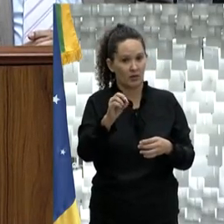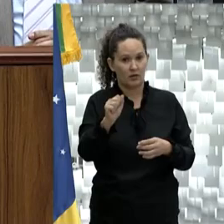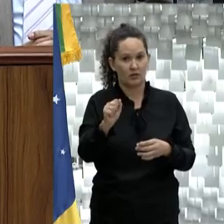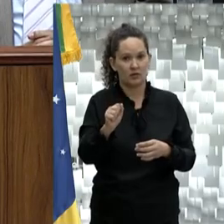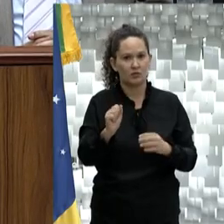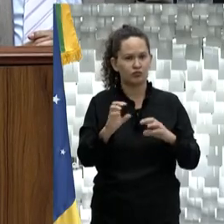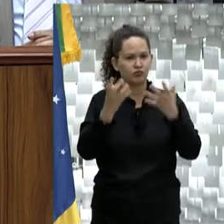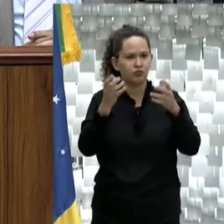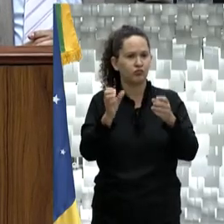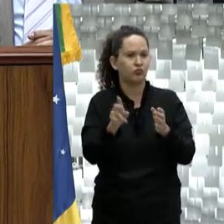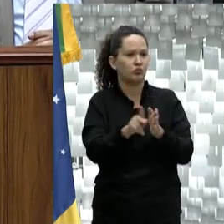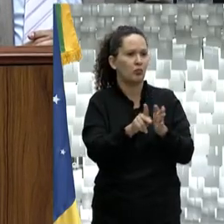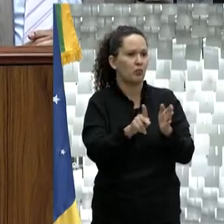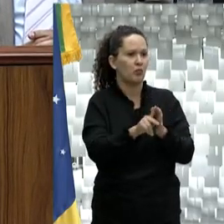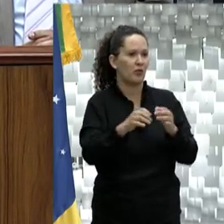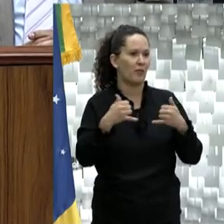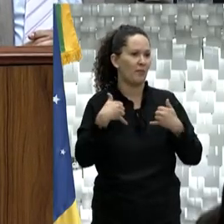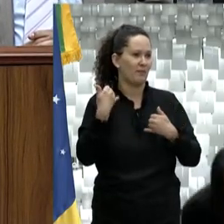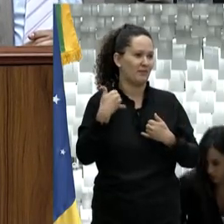comemora seu aniversário.